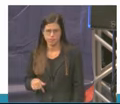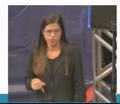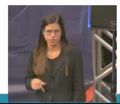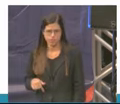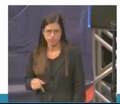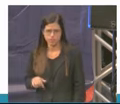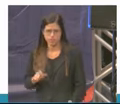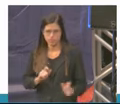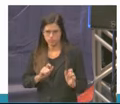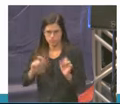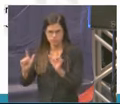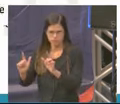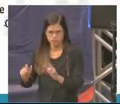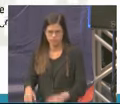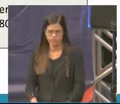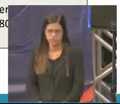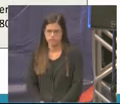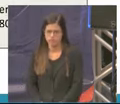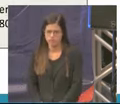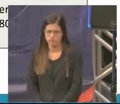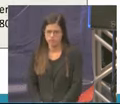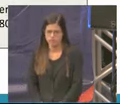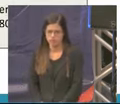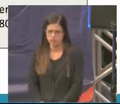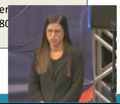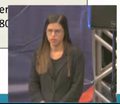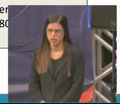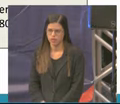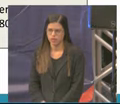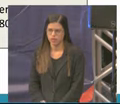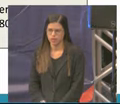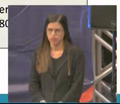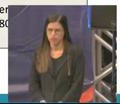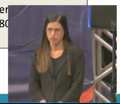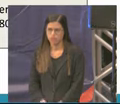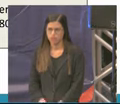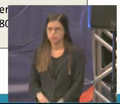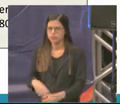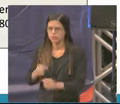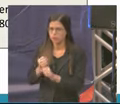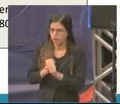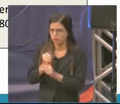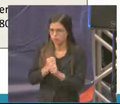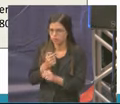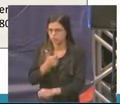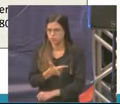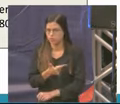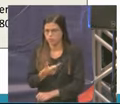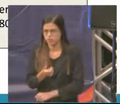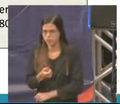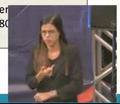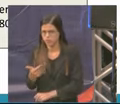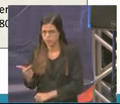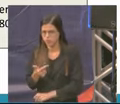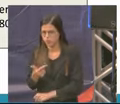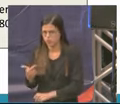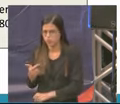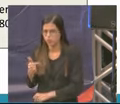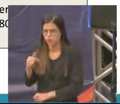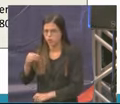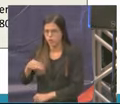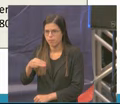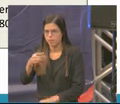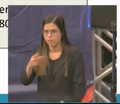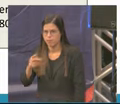um toque, por favor. E tem o Chips and Science Act 2022, com outros 280 bilhões de dólares. A NPID